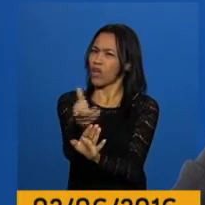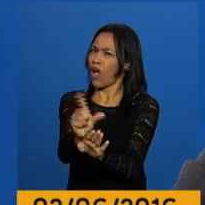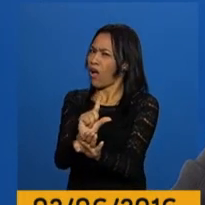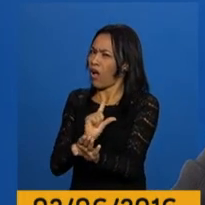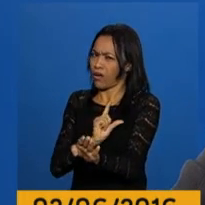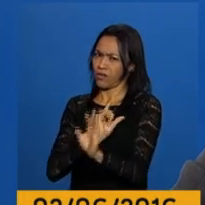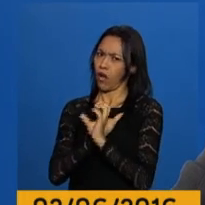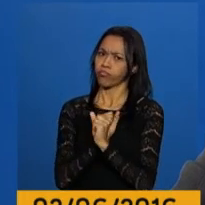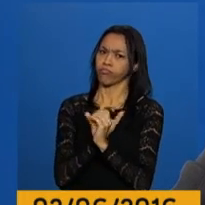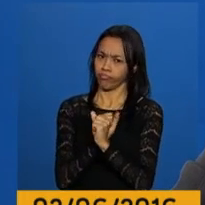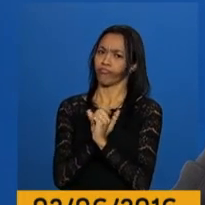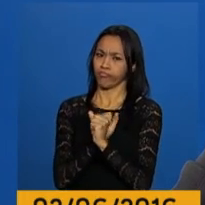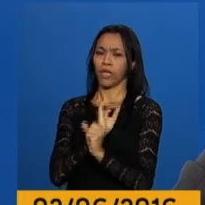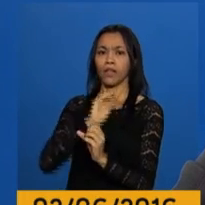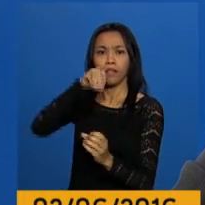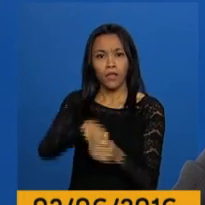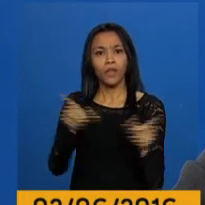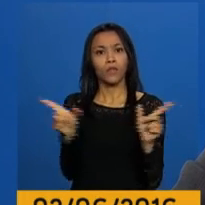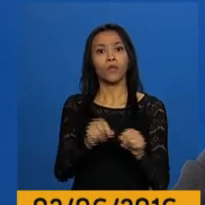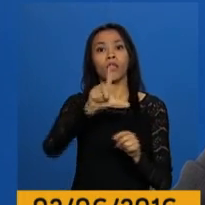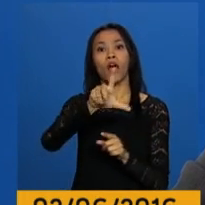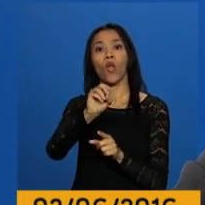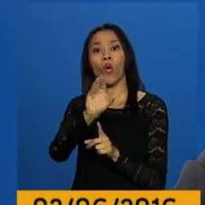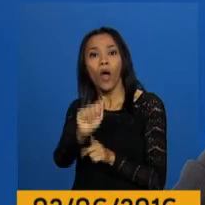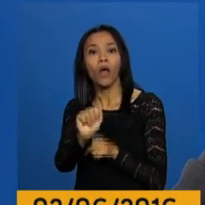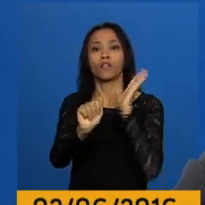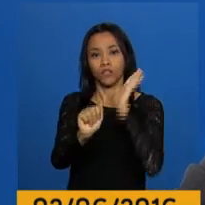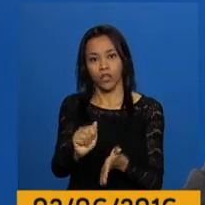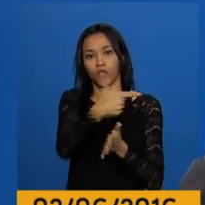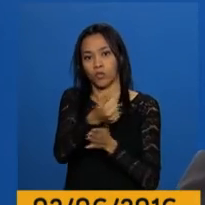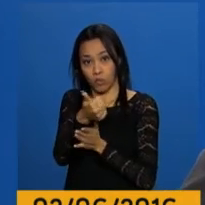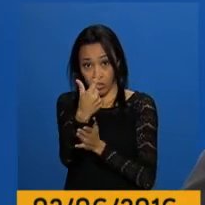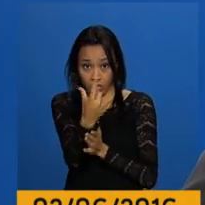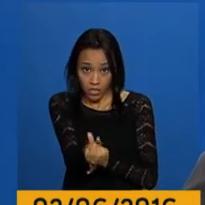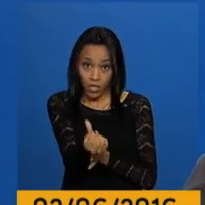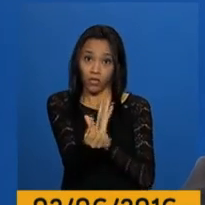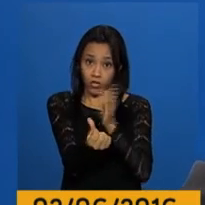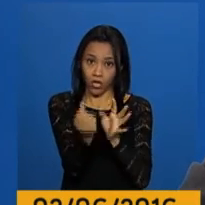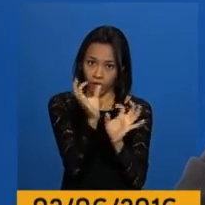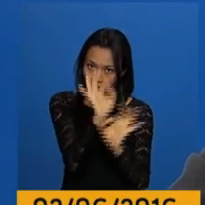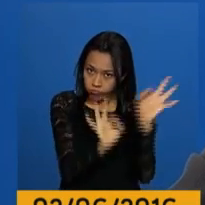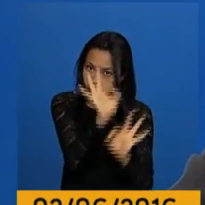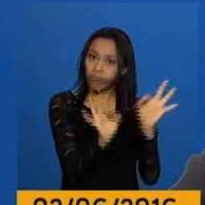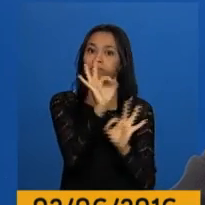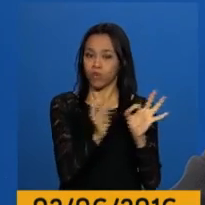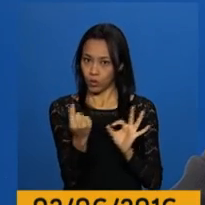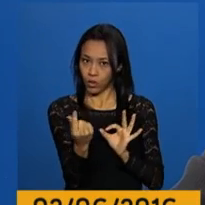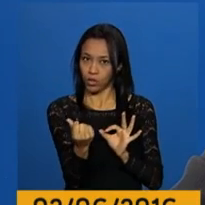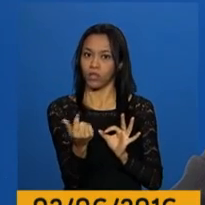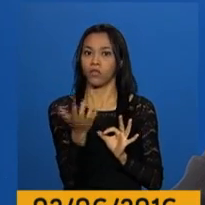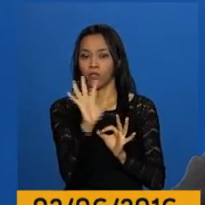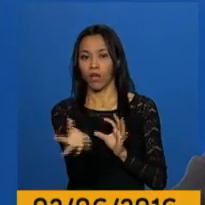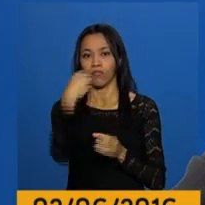estavam previstos na Lei Orçamentária Anual de 2016, E, da mesma forma, já estavam